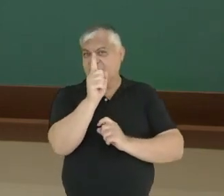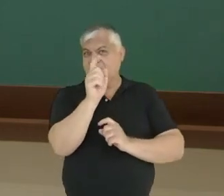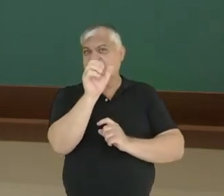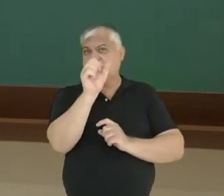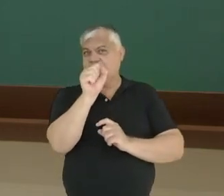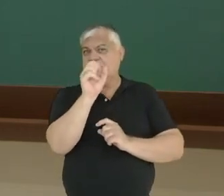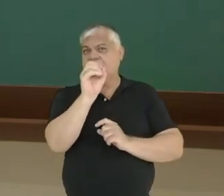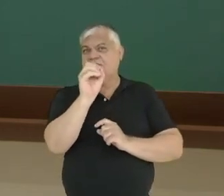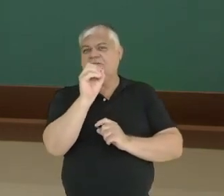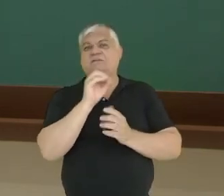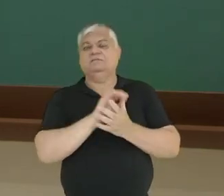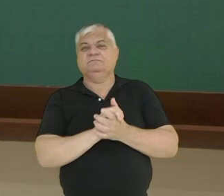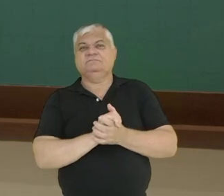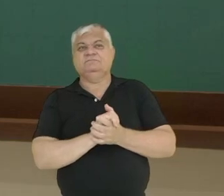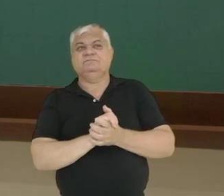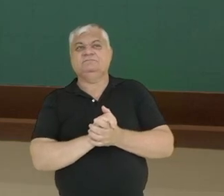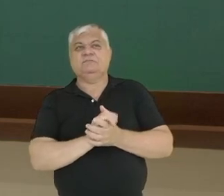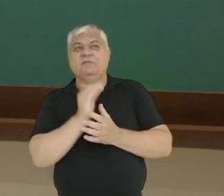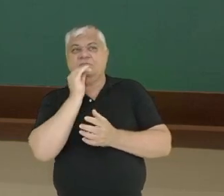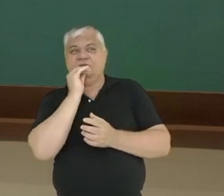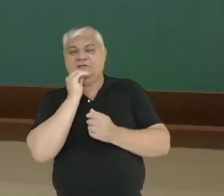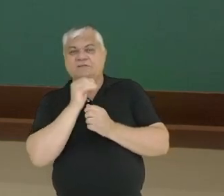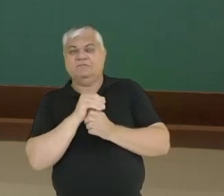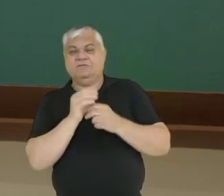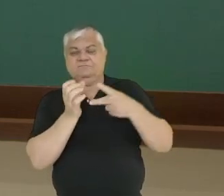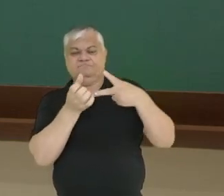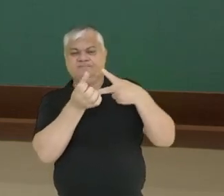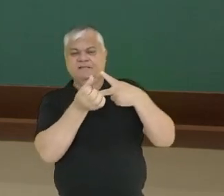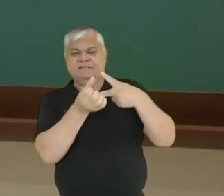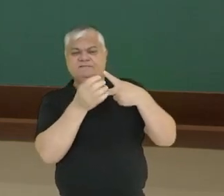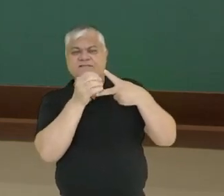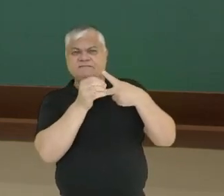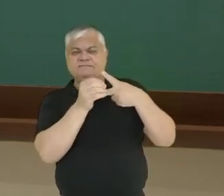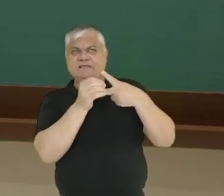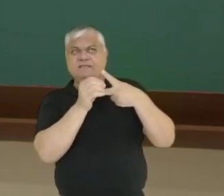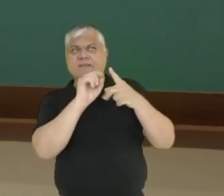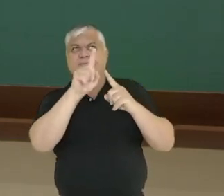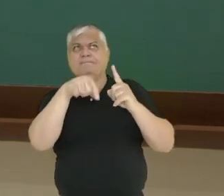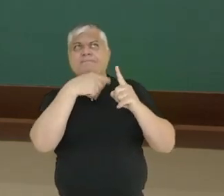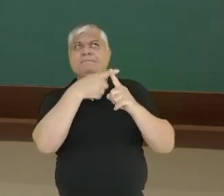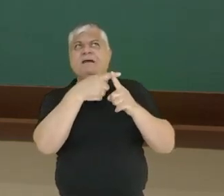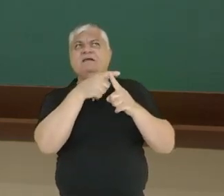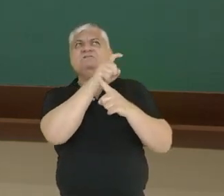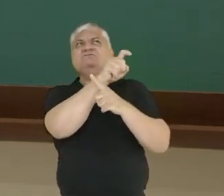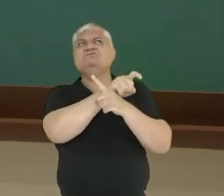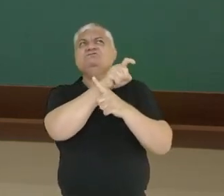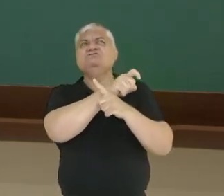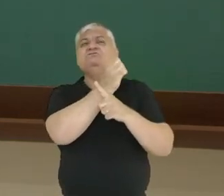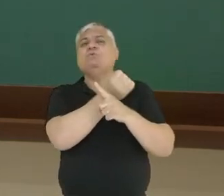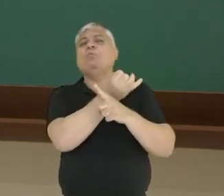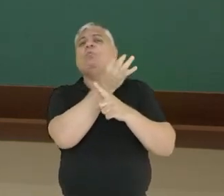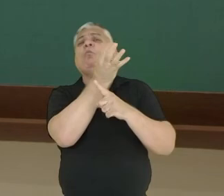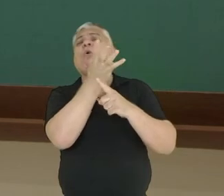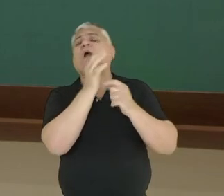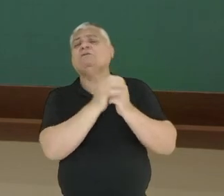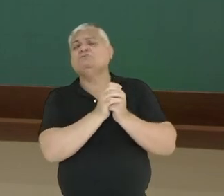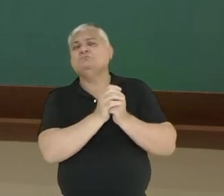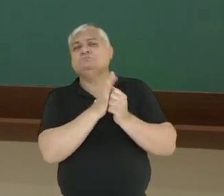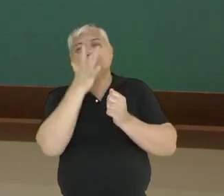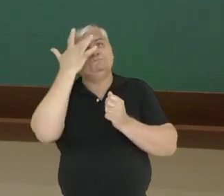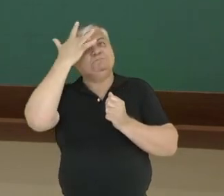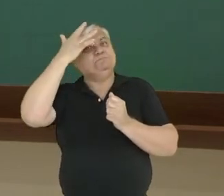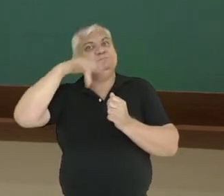180 graus. Ou seja, 60 mais o ângulo X, que nós não sabemos quanto